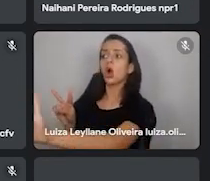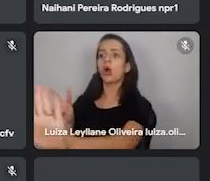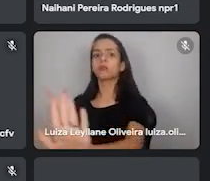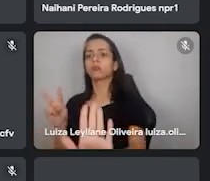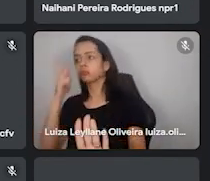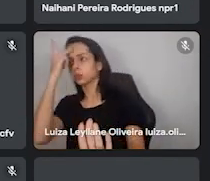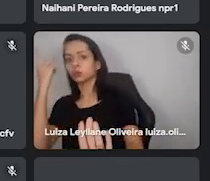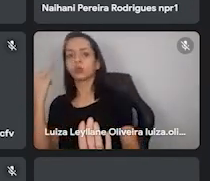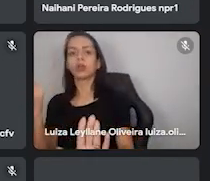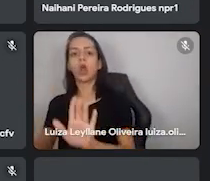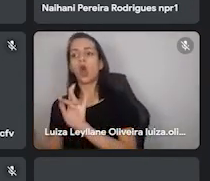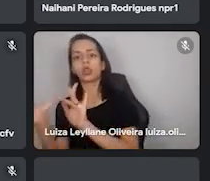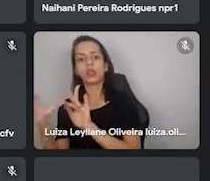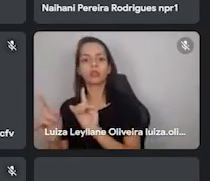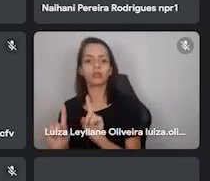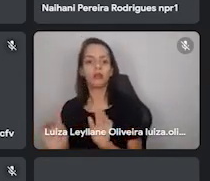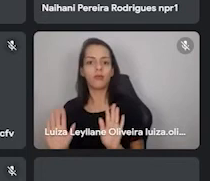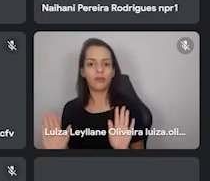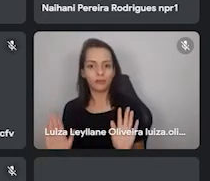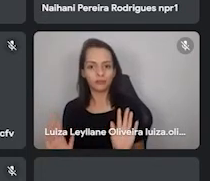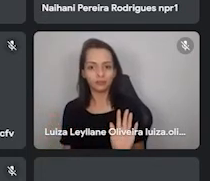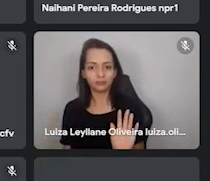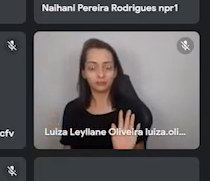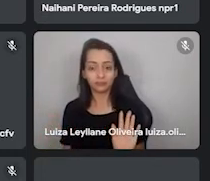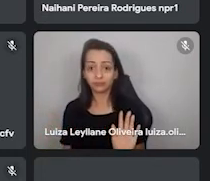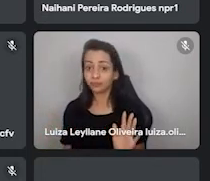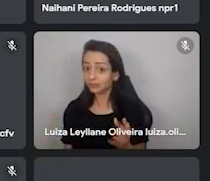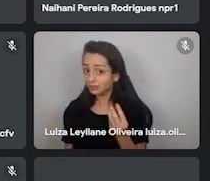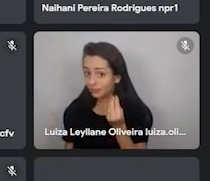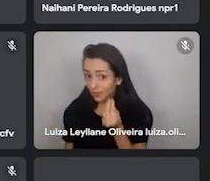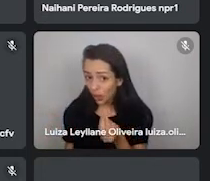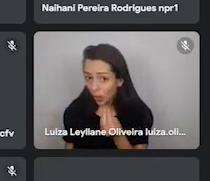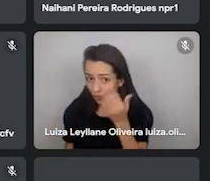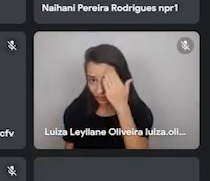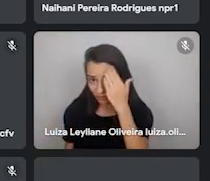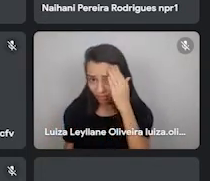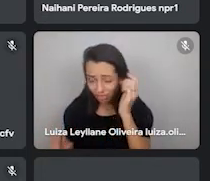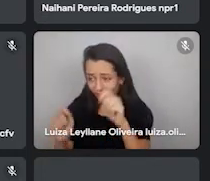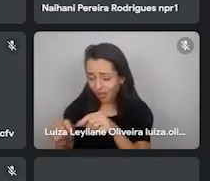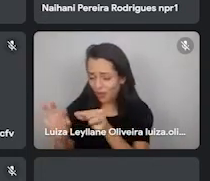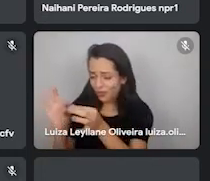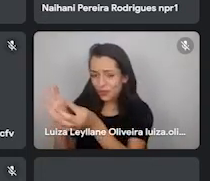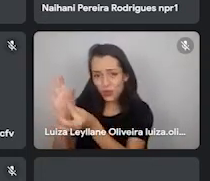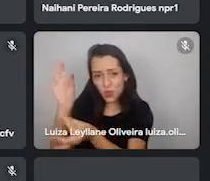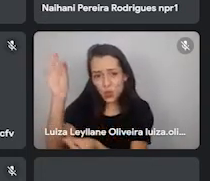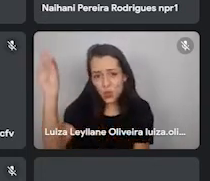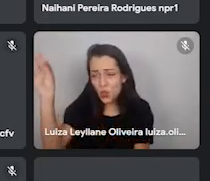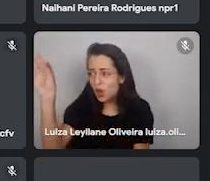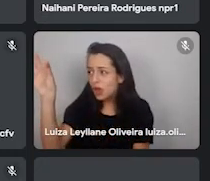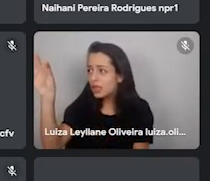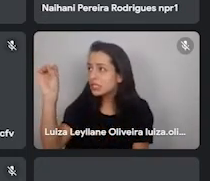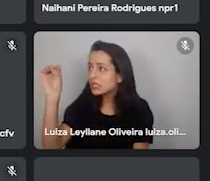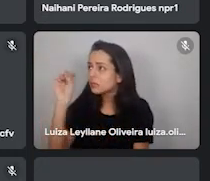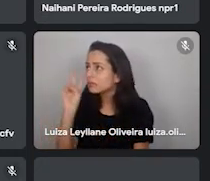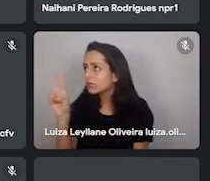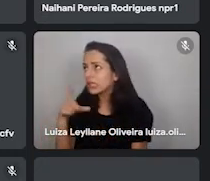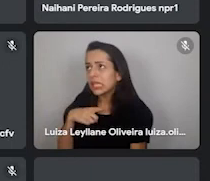fio partido, se ele vai estar energizado ou não por causa disso.